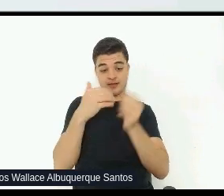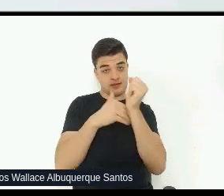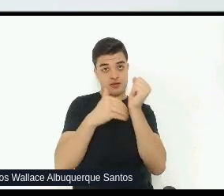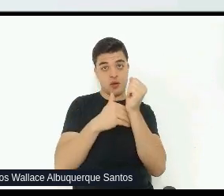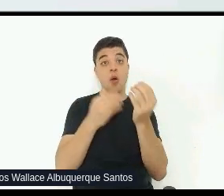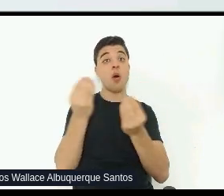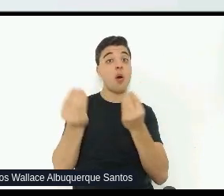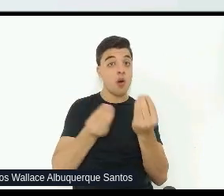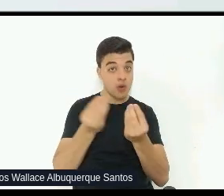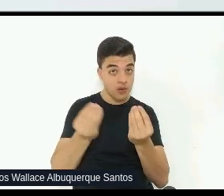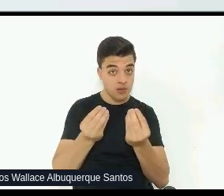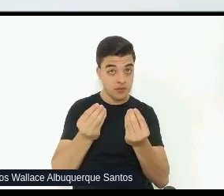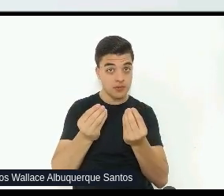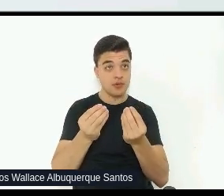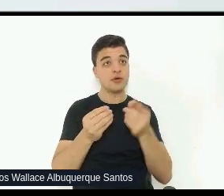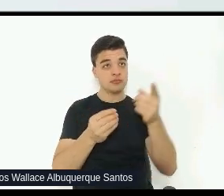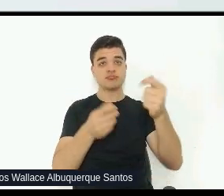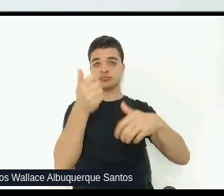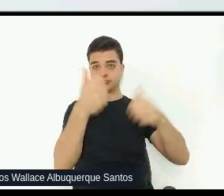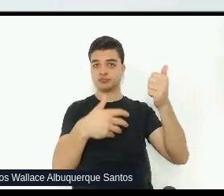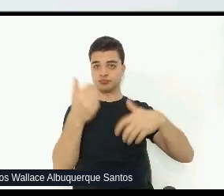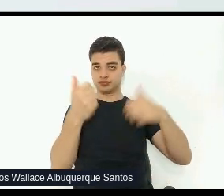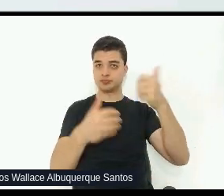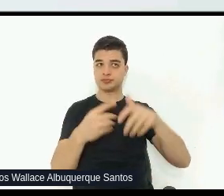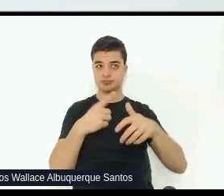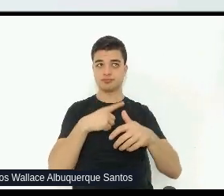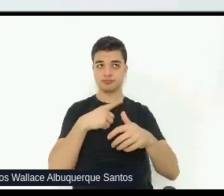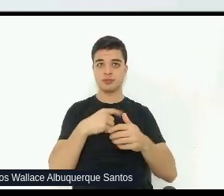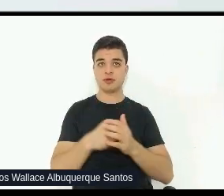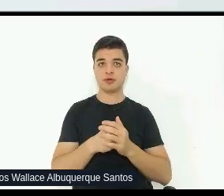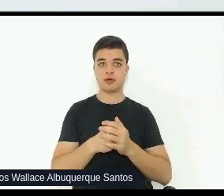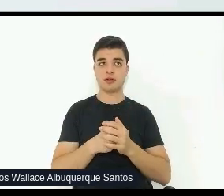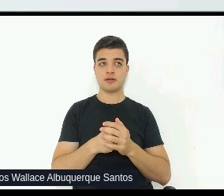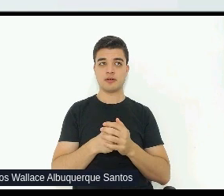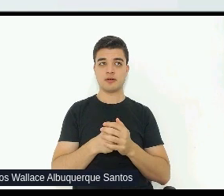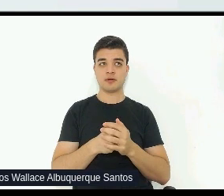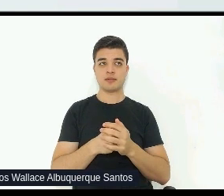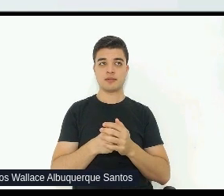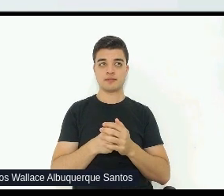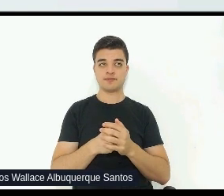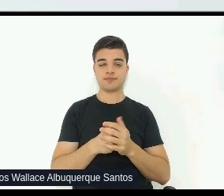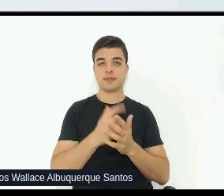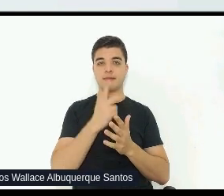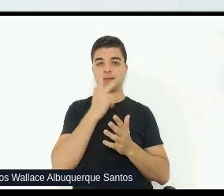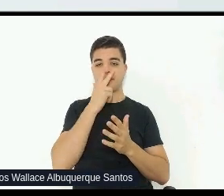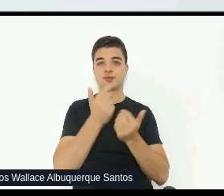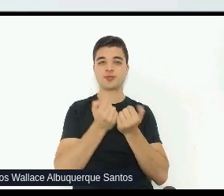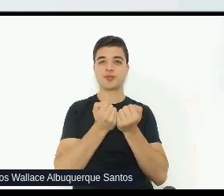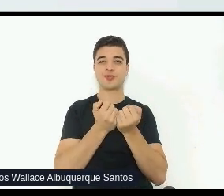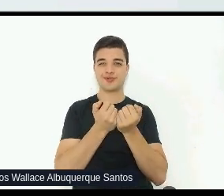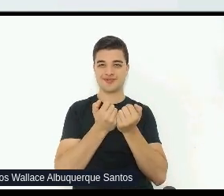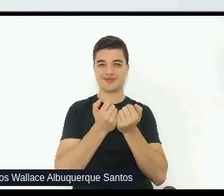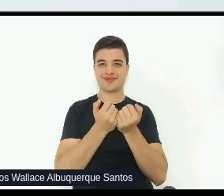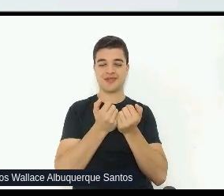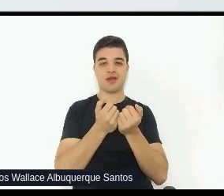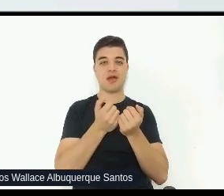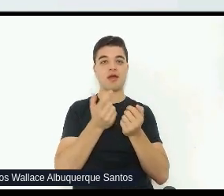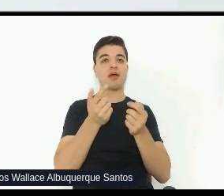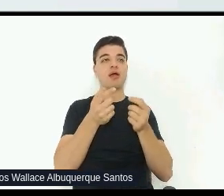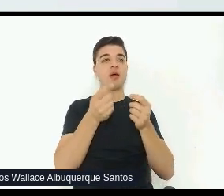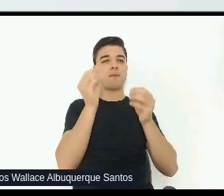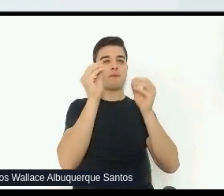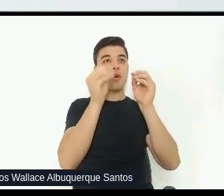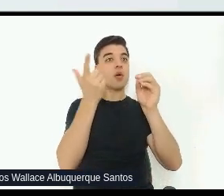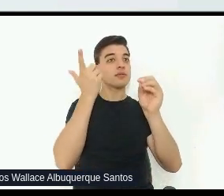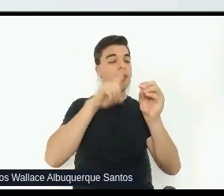me informando cada vez que eu atinjo. Né? Então, vai gamificando ali um pouco, de certa forma, cada vez que eu atinjo um objetivo na hora de